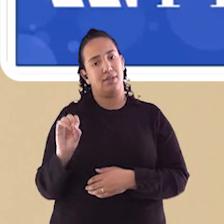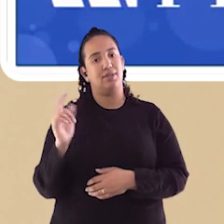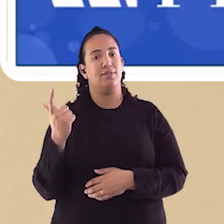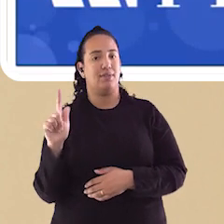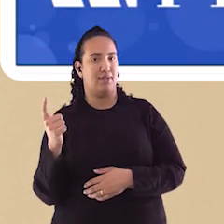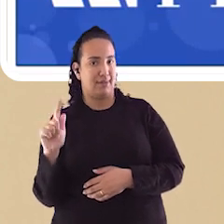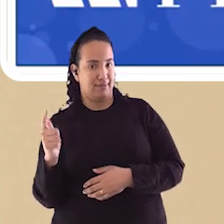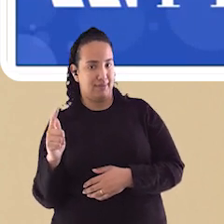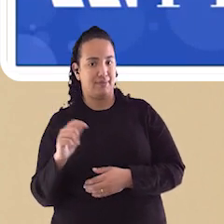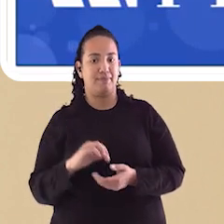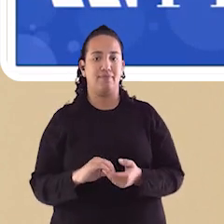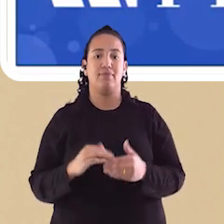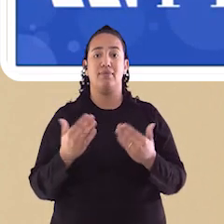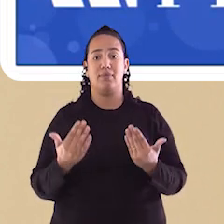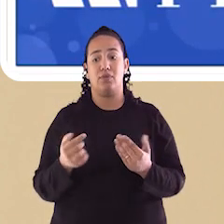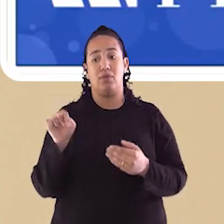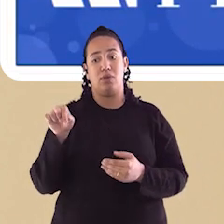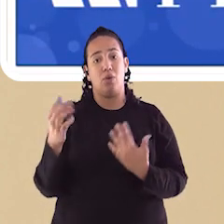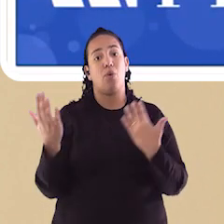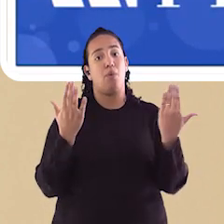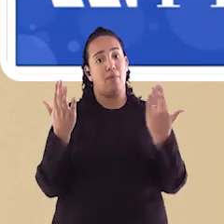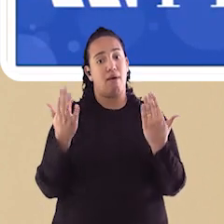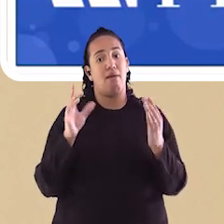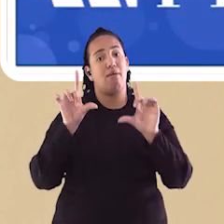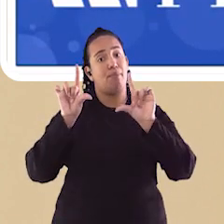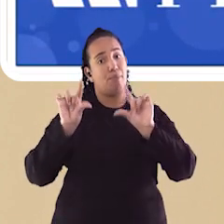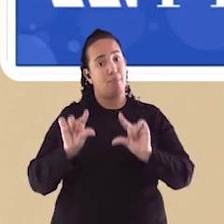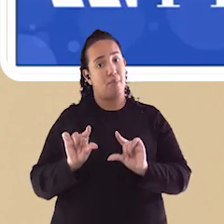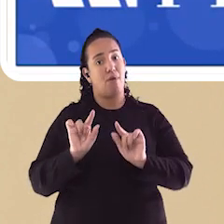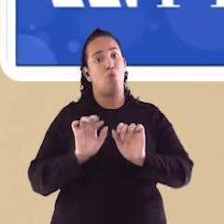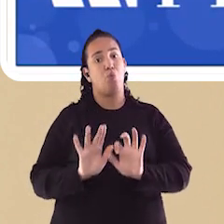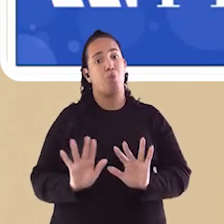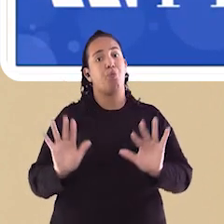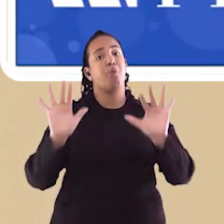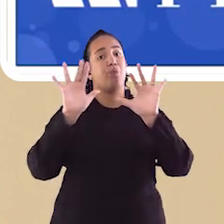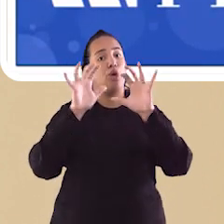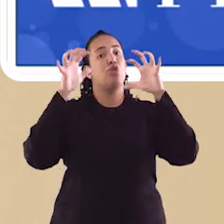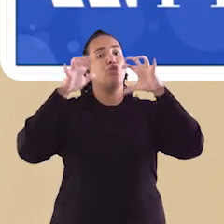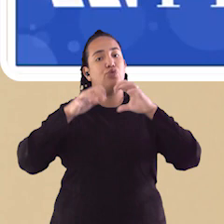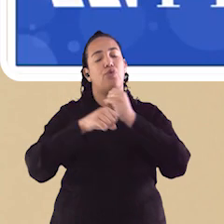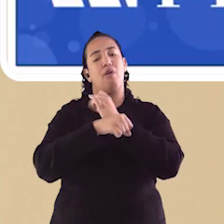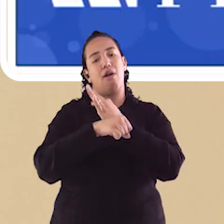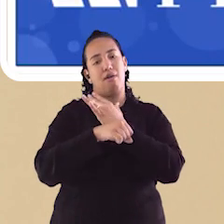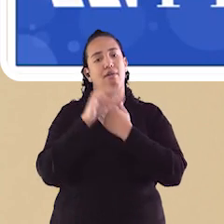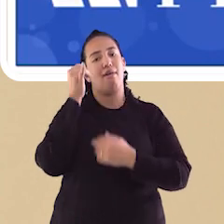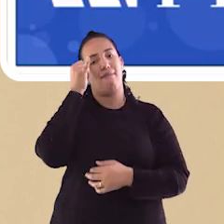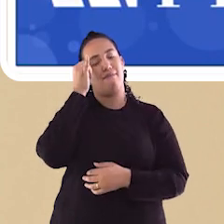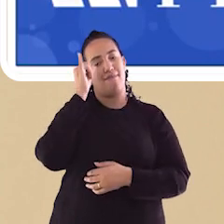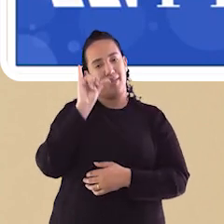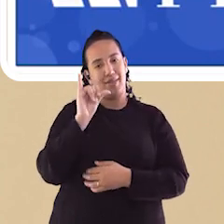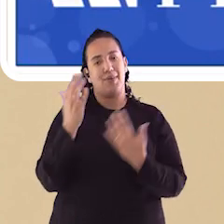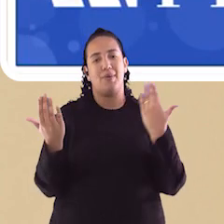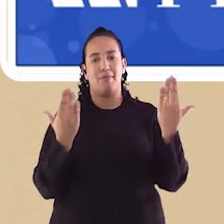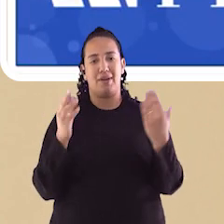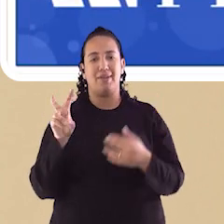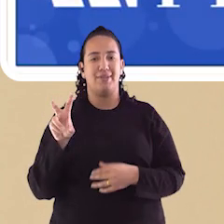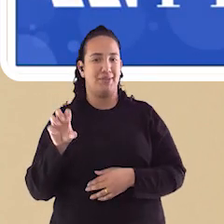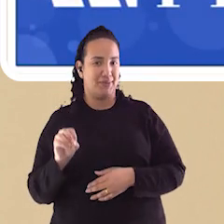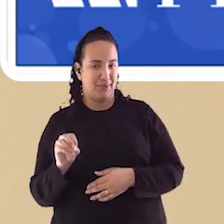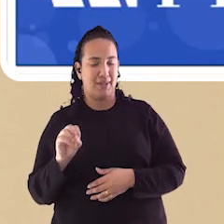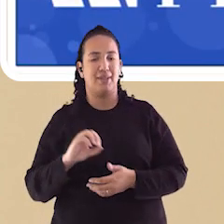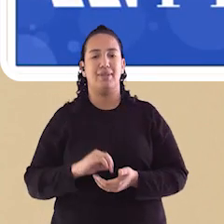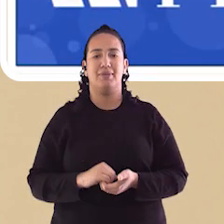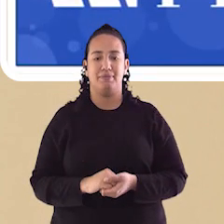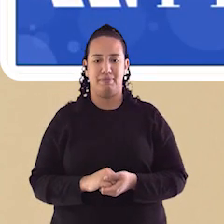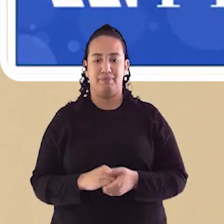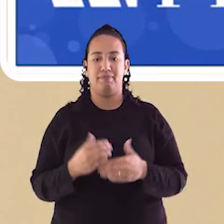gramas, então o diesel S10 é muito menos poluente, causa muito menos chuva ácida do que o diesel